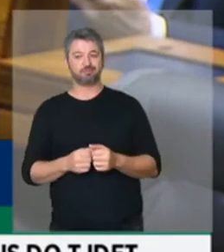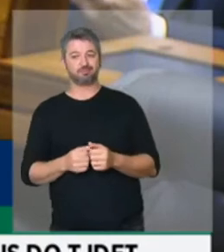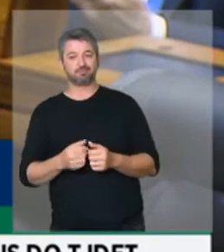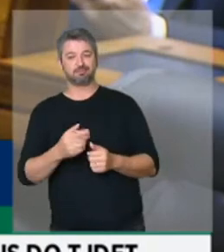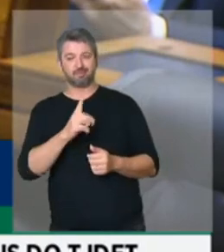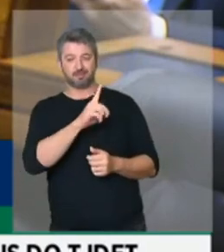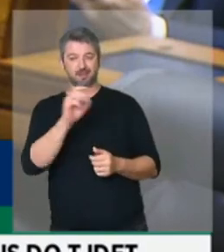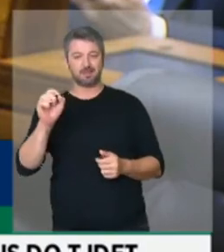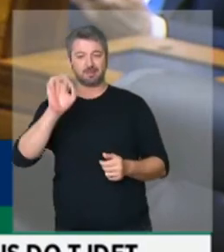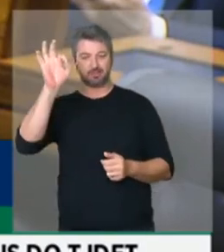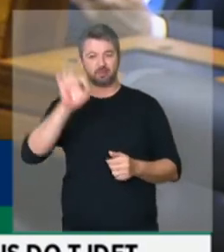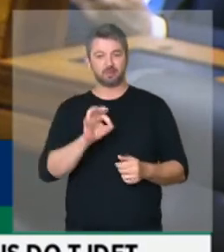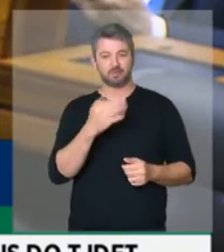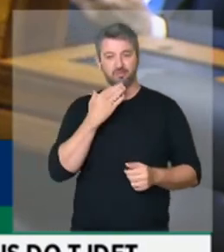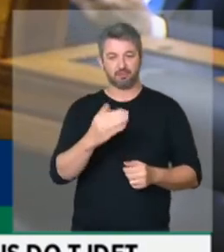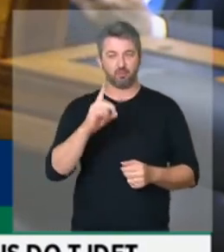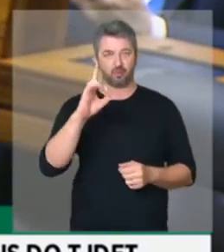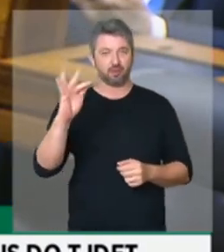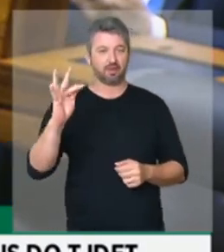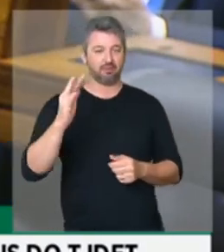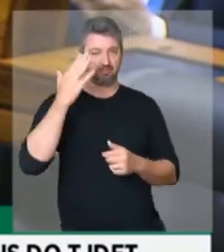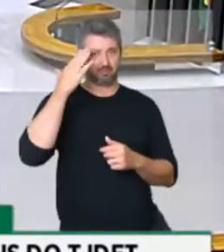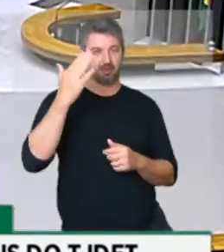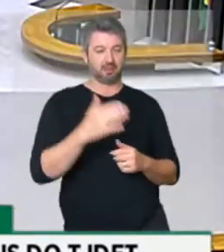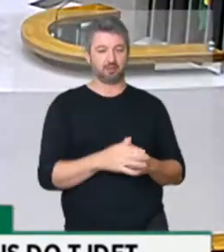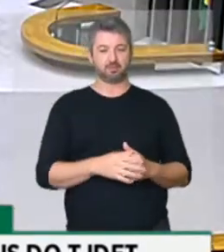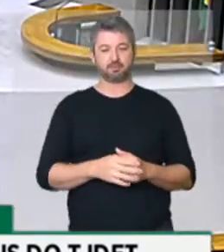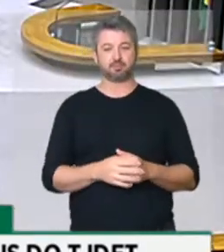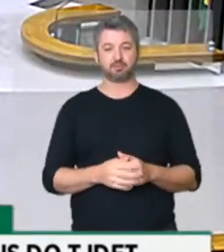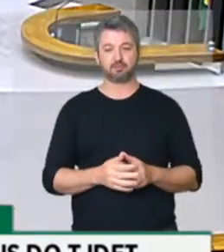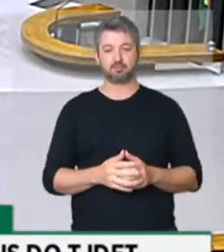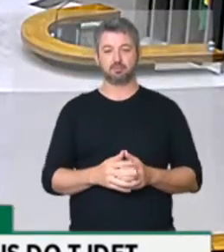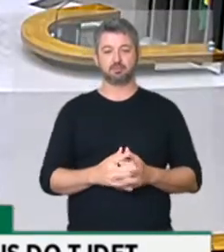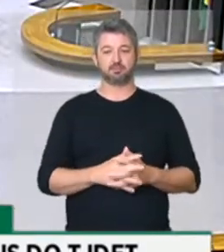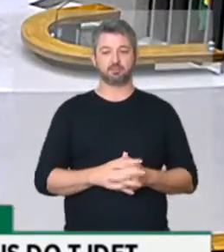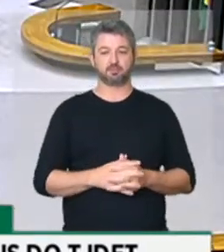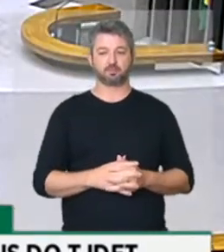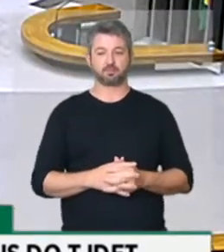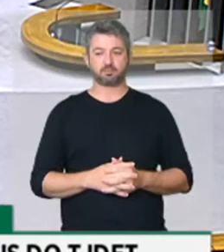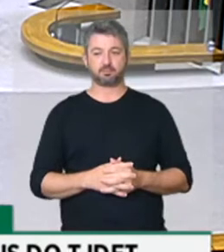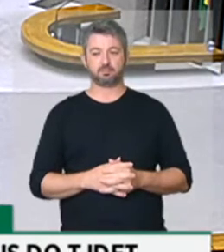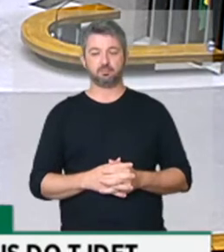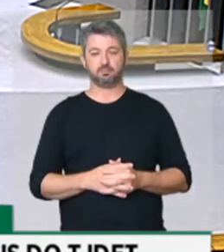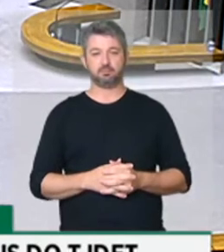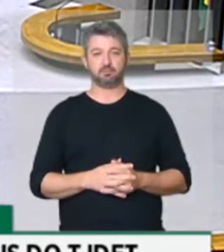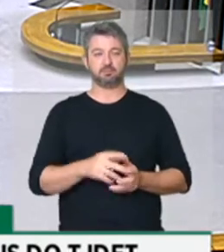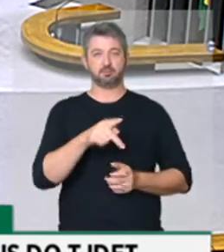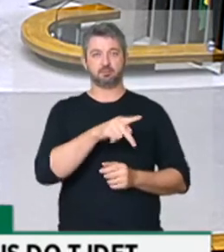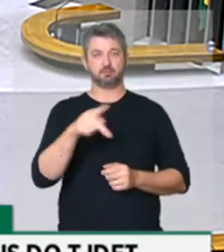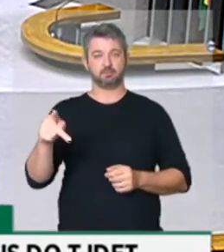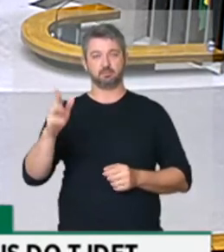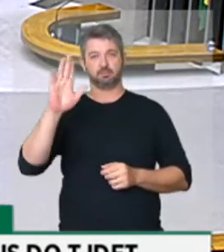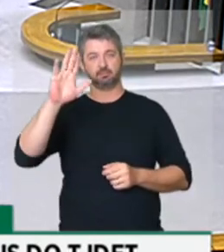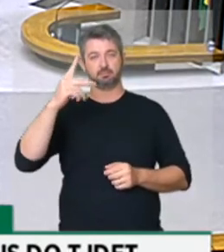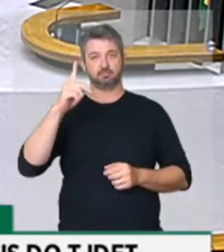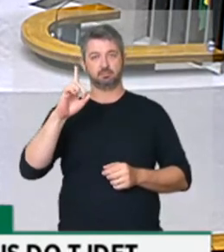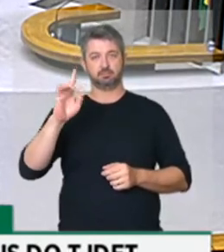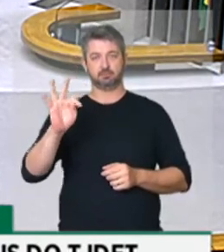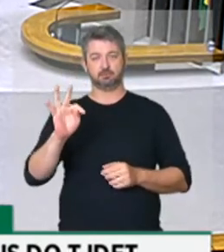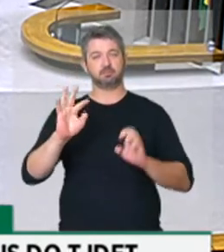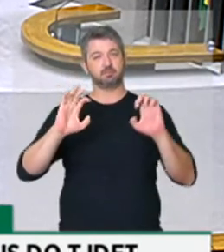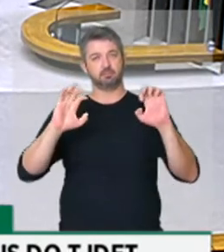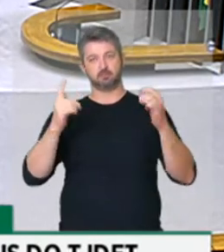unânime quando as questões são do DF. Muito obrigada, presidente. PDT, obrigado, deputado. PDT, deputado. Presidente, o PDT